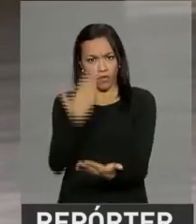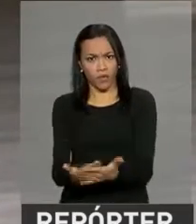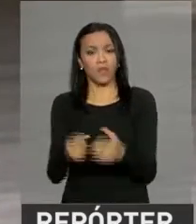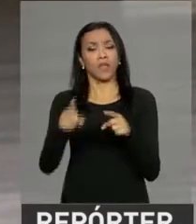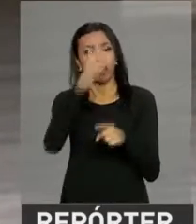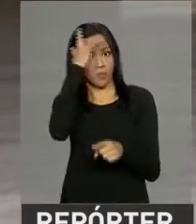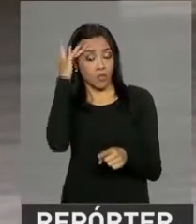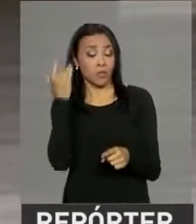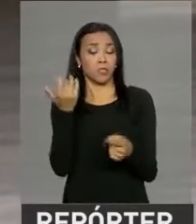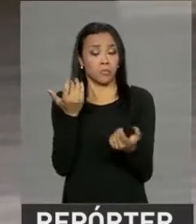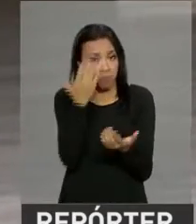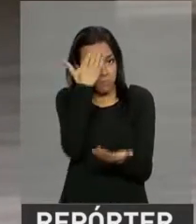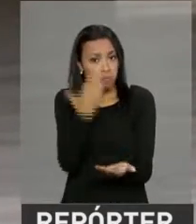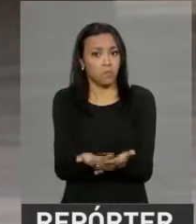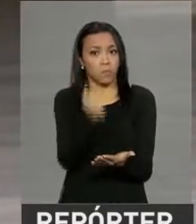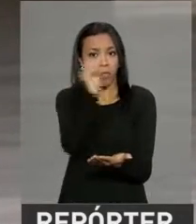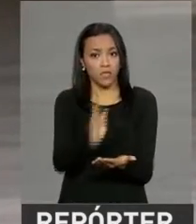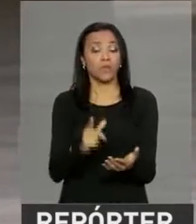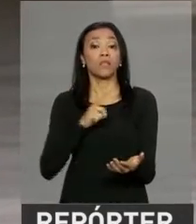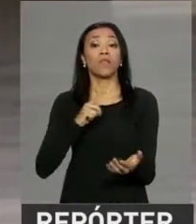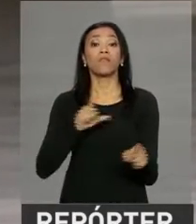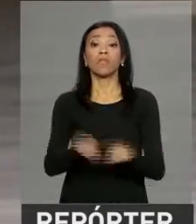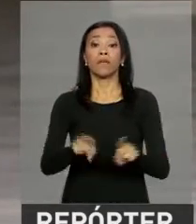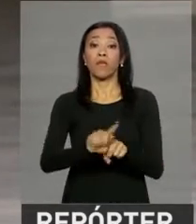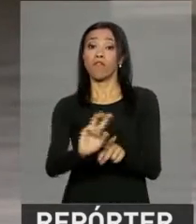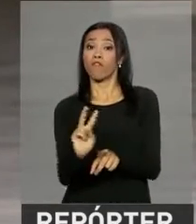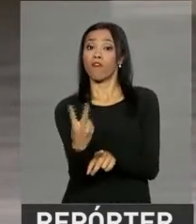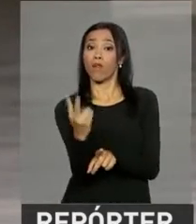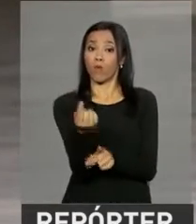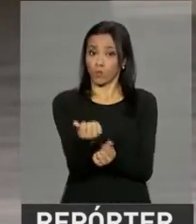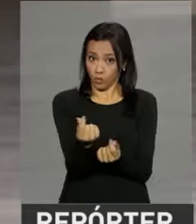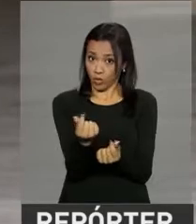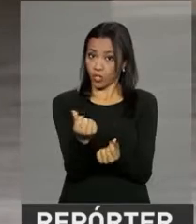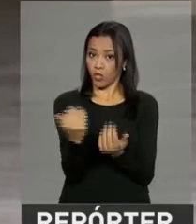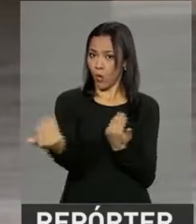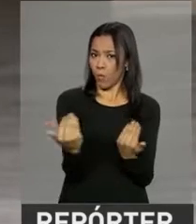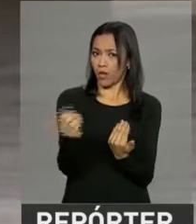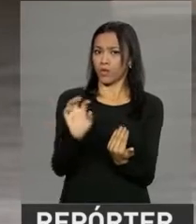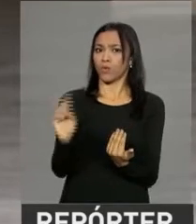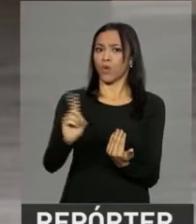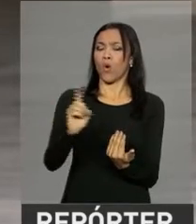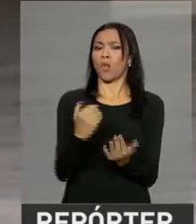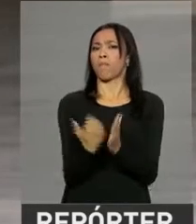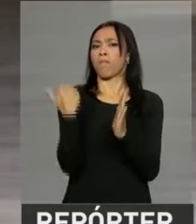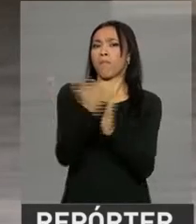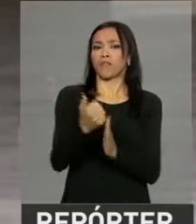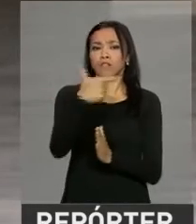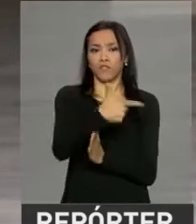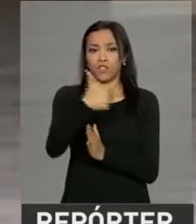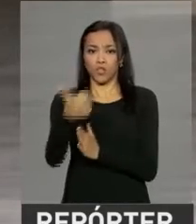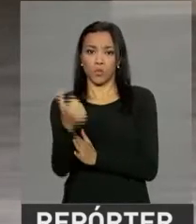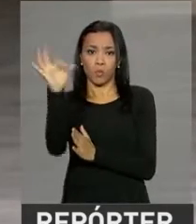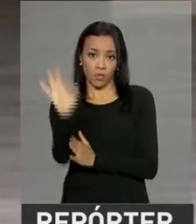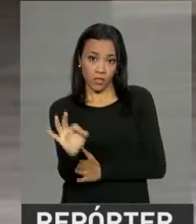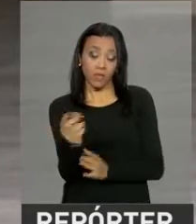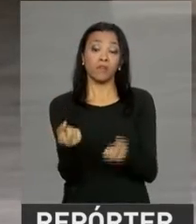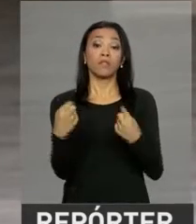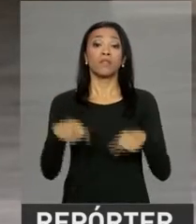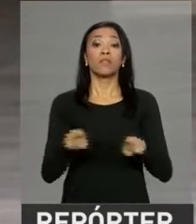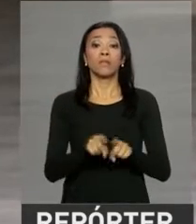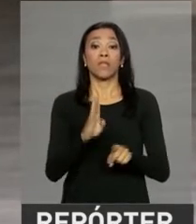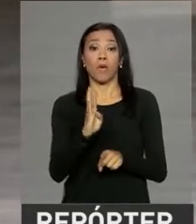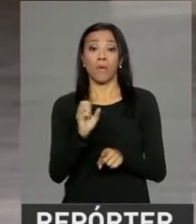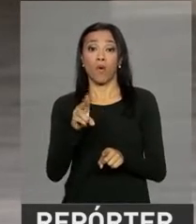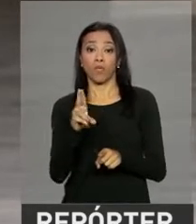consumidores aumentaram e houve uma valorização do real em relação ao dólar de mais de 21% na Bolsa de Valores de São